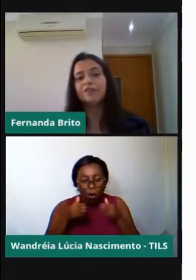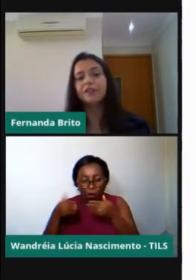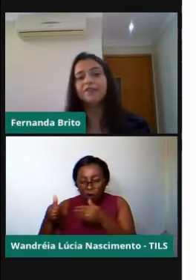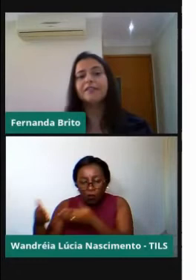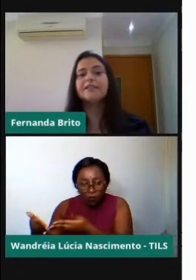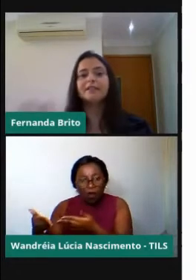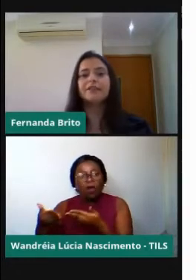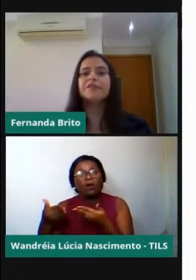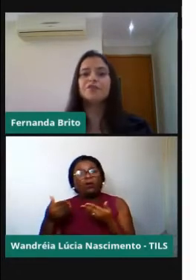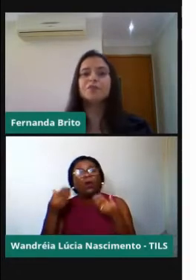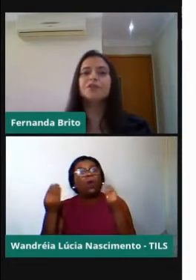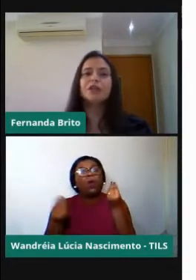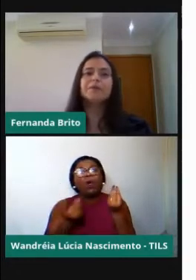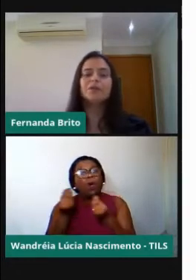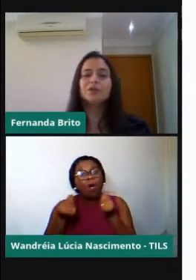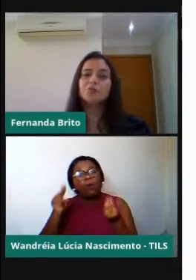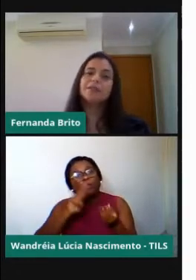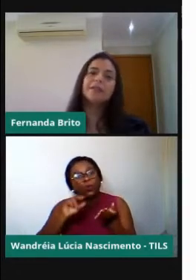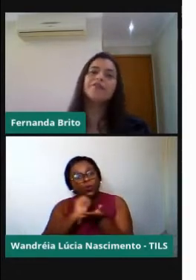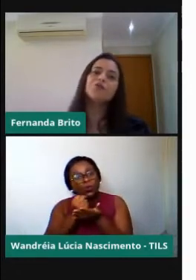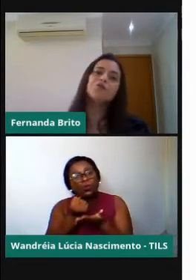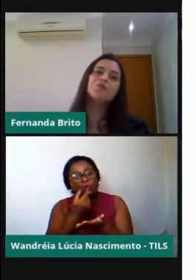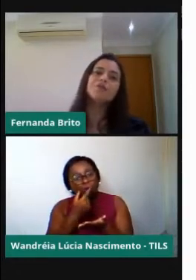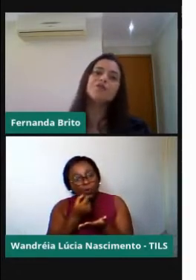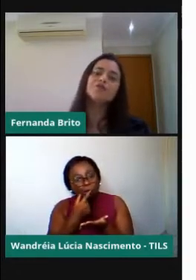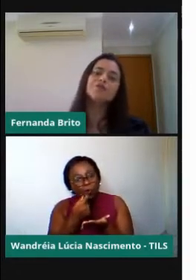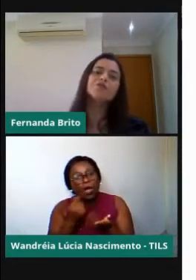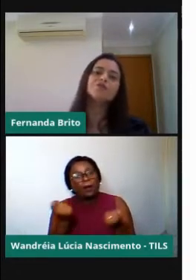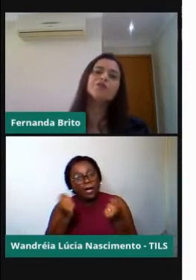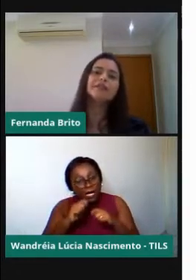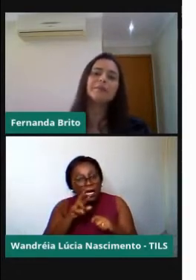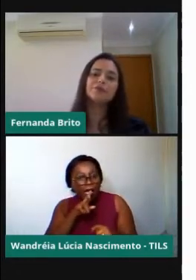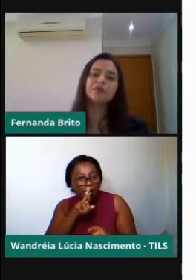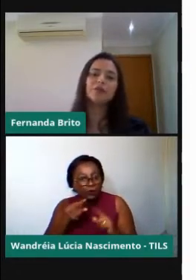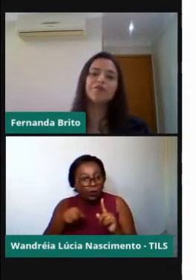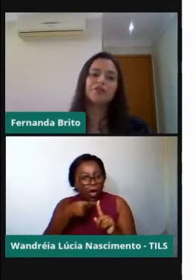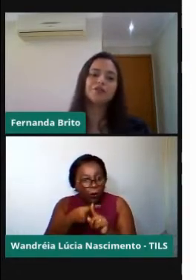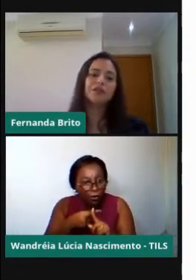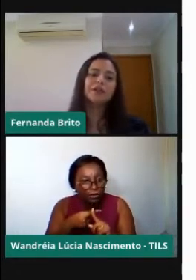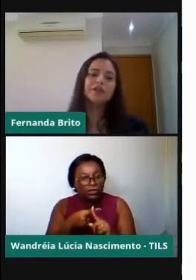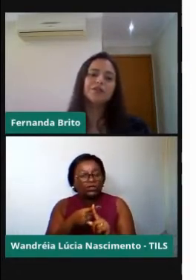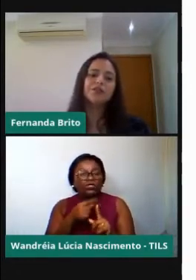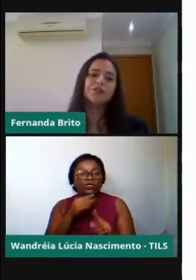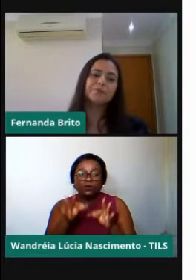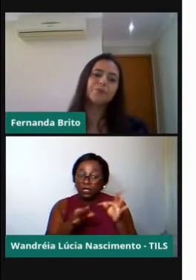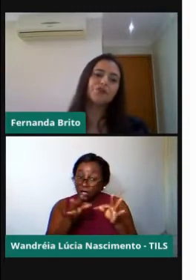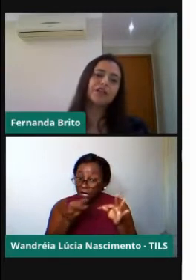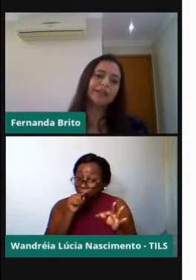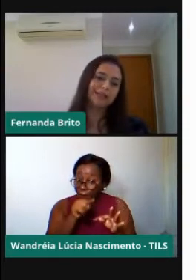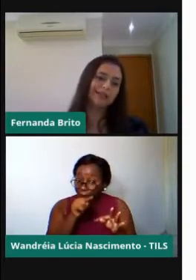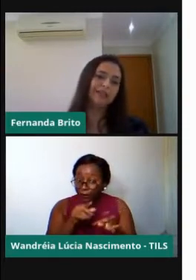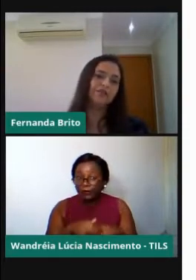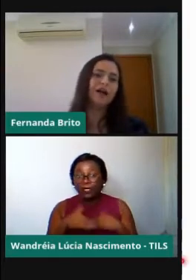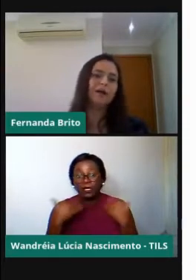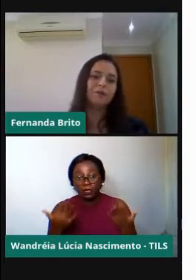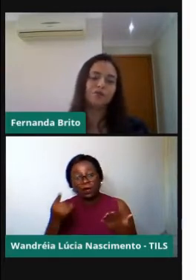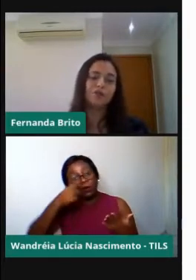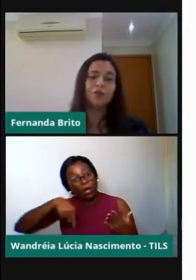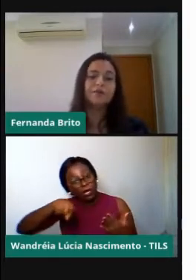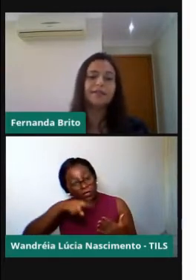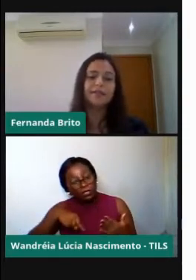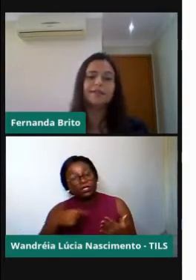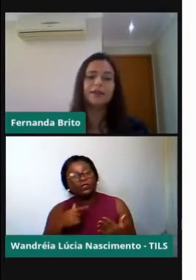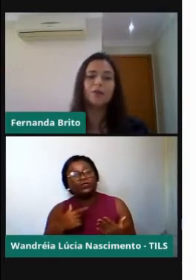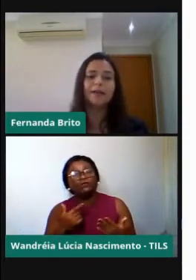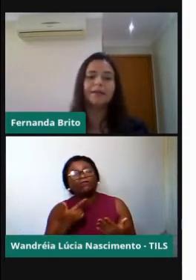a gente deveria fazer as intervenções medicamentosas para ter efeitos positivos no tratamento da COVID? Então, a gente gostaria, né, de fármacos